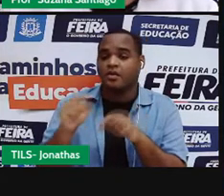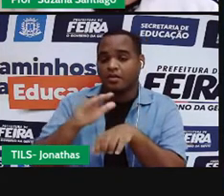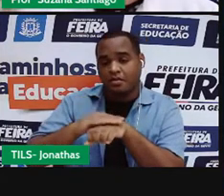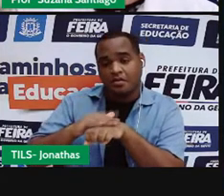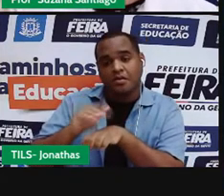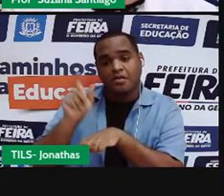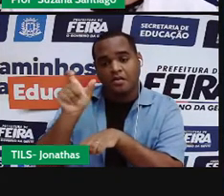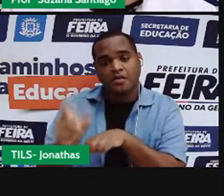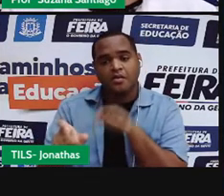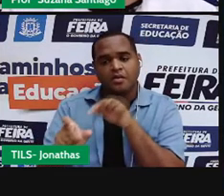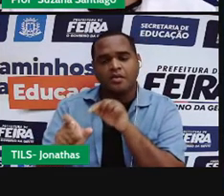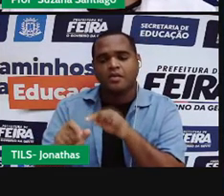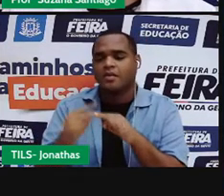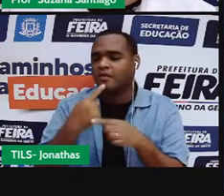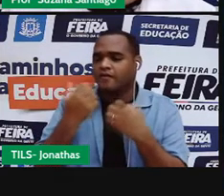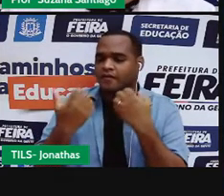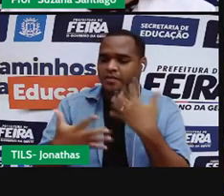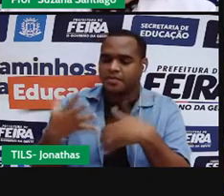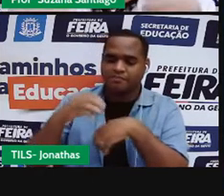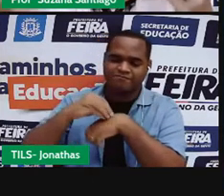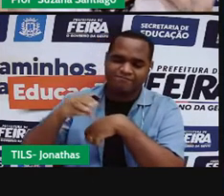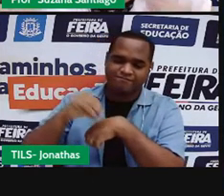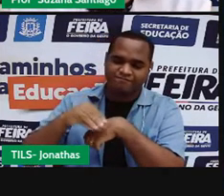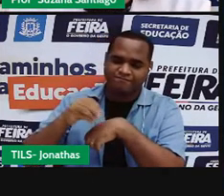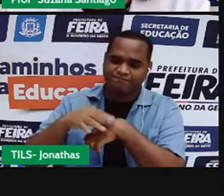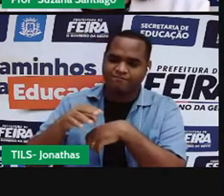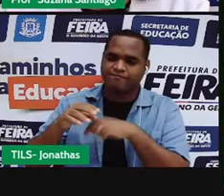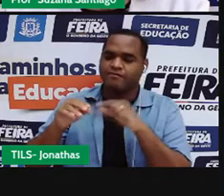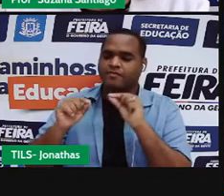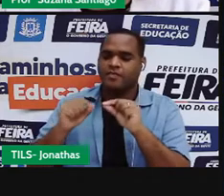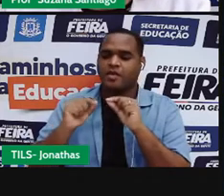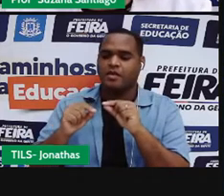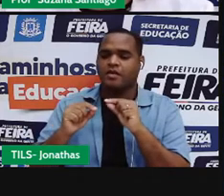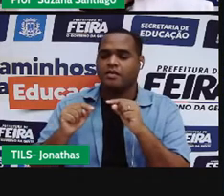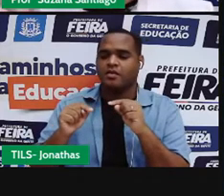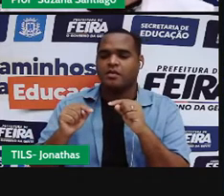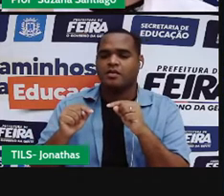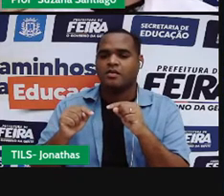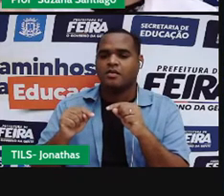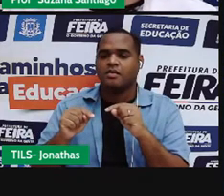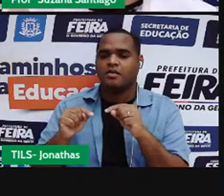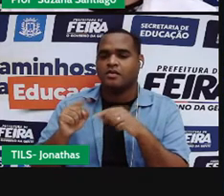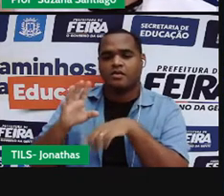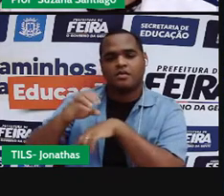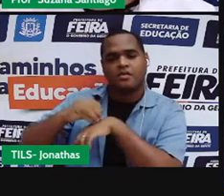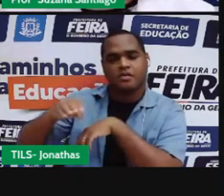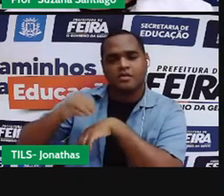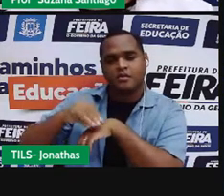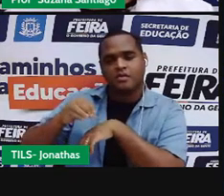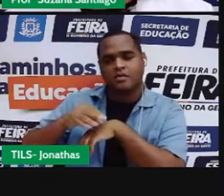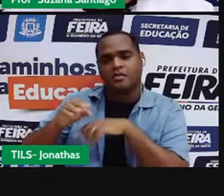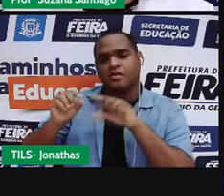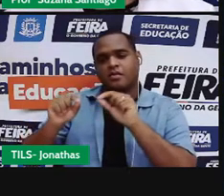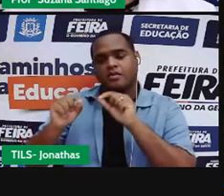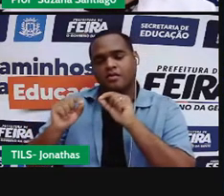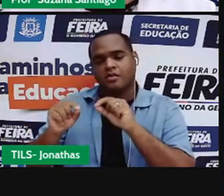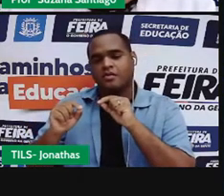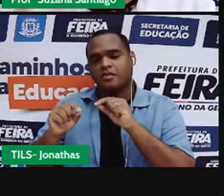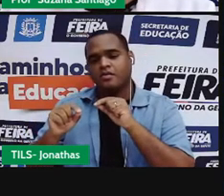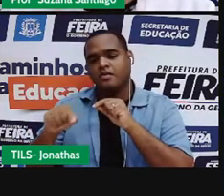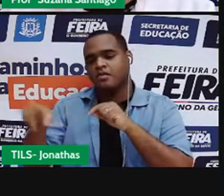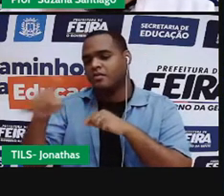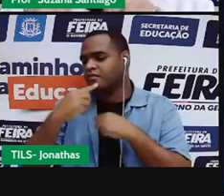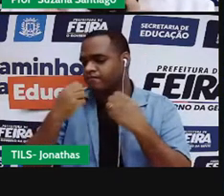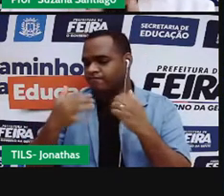veio? O que que ela quer me informar, né? Quem é a fonte dessa notícia? E aí a gente entra no o quê? O que fazer